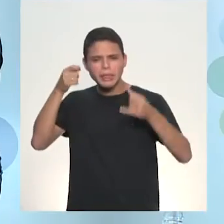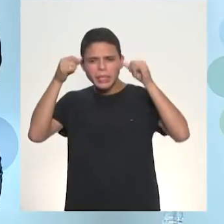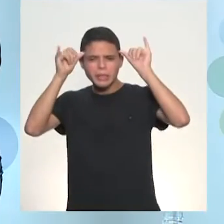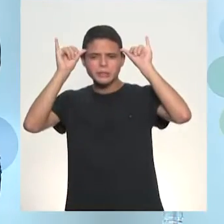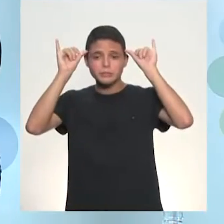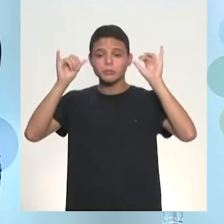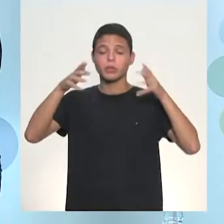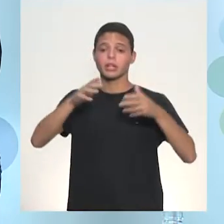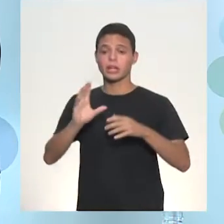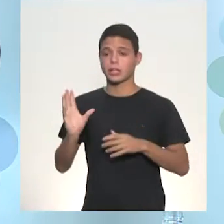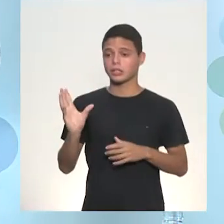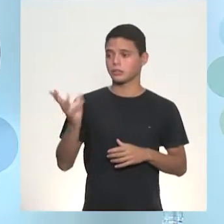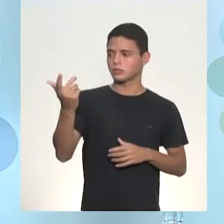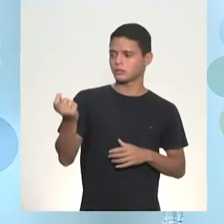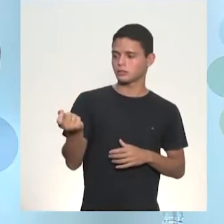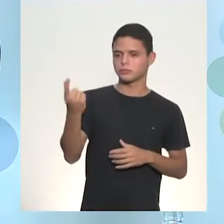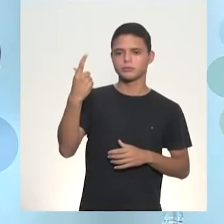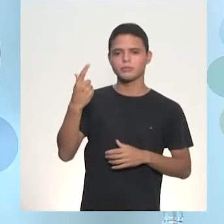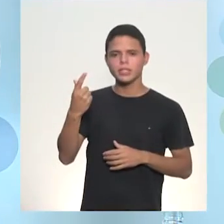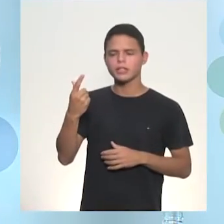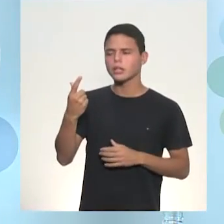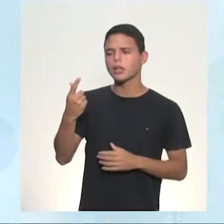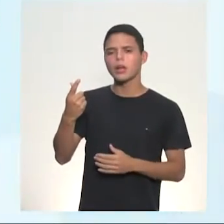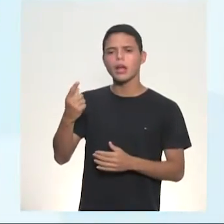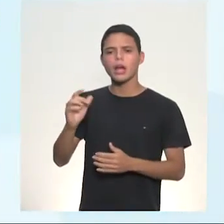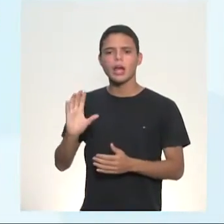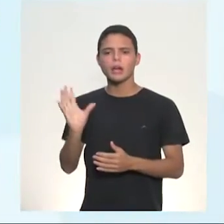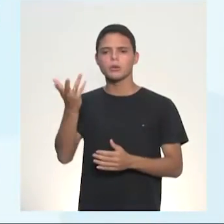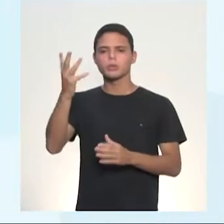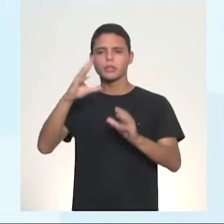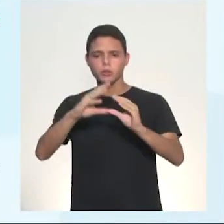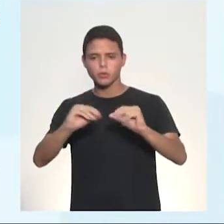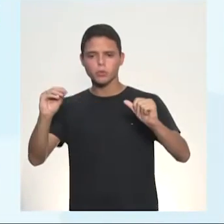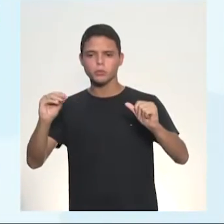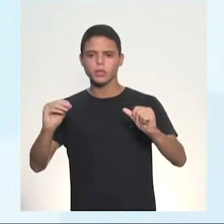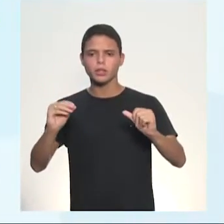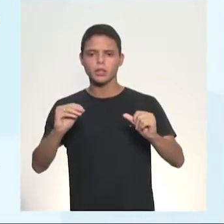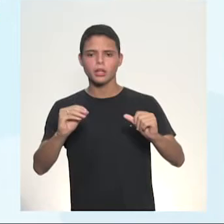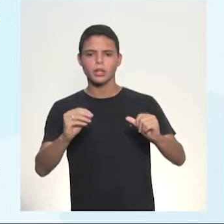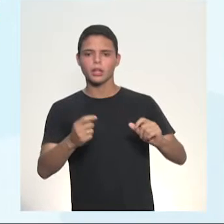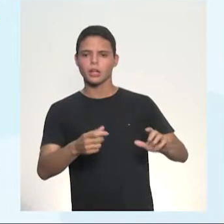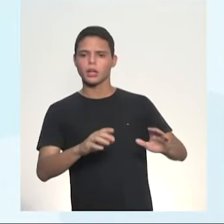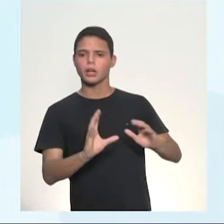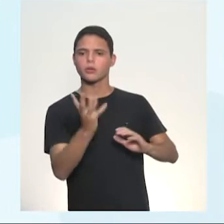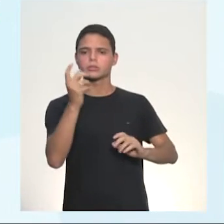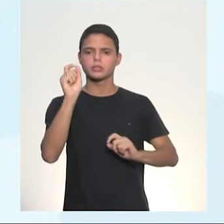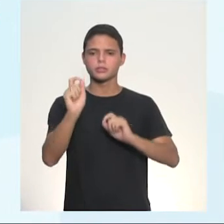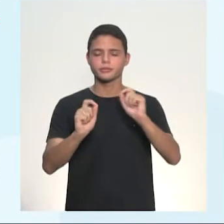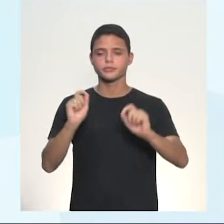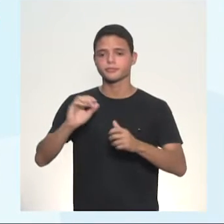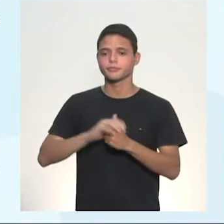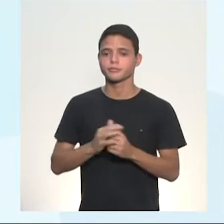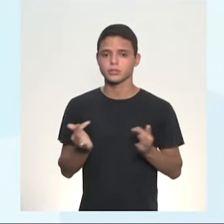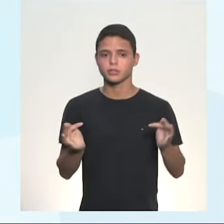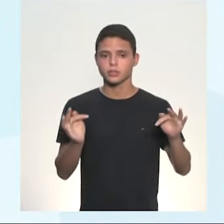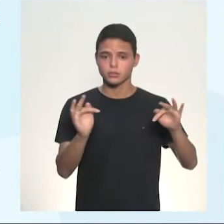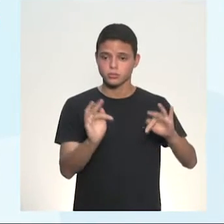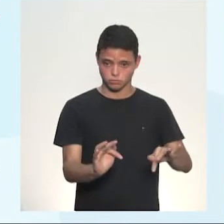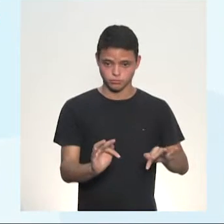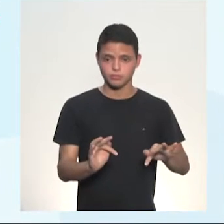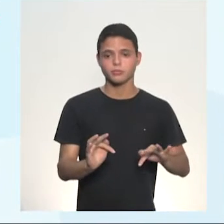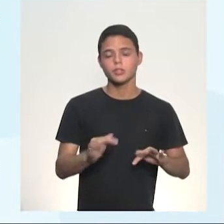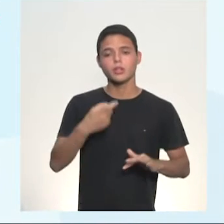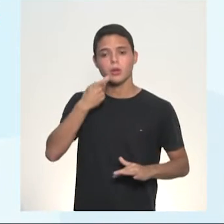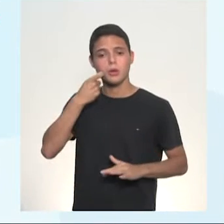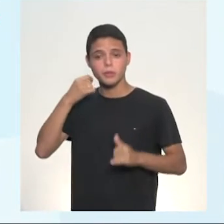apareceu aí, então vamos ver como que ele afeta a gente. Aí vocês podem mandar aí que a gente vai lendo. Finalizando, o peixe-boi fertiliza a